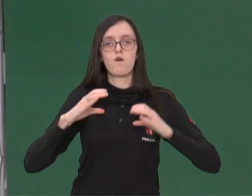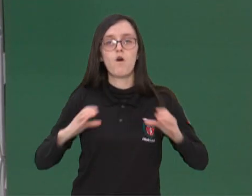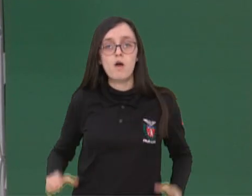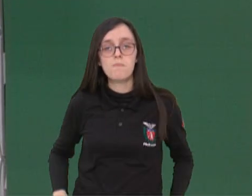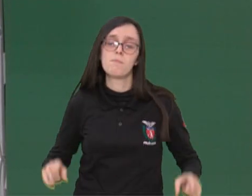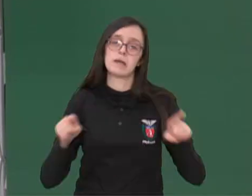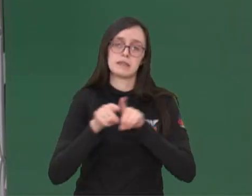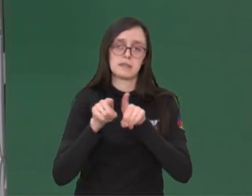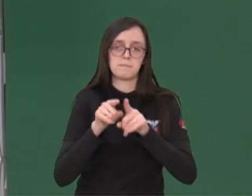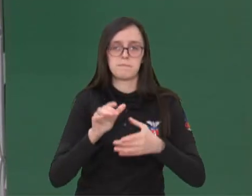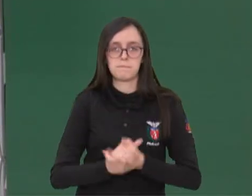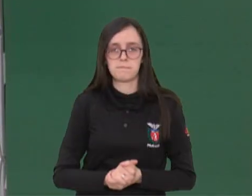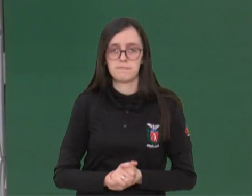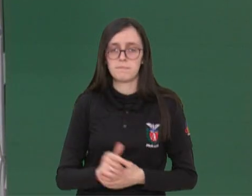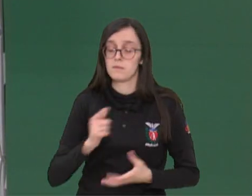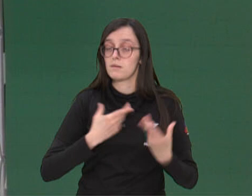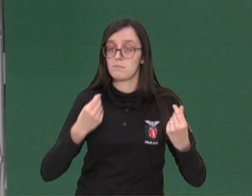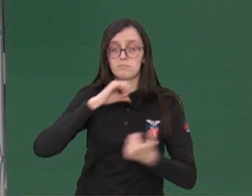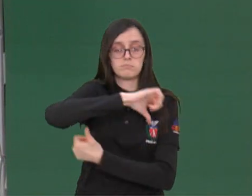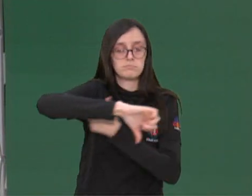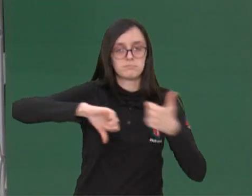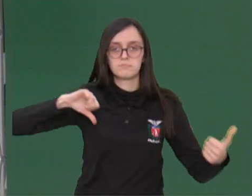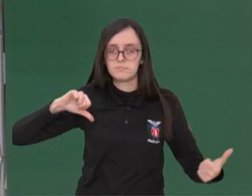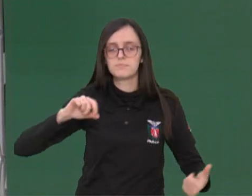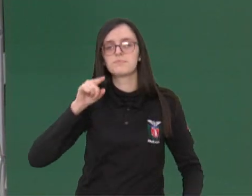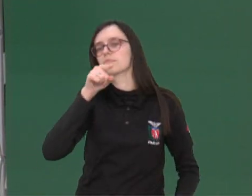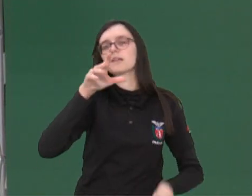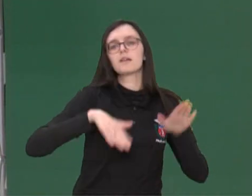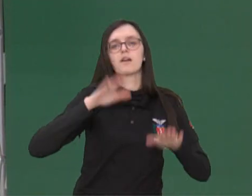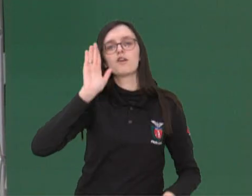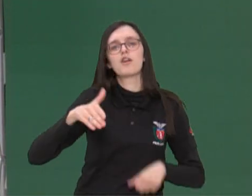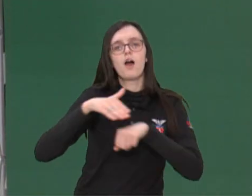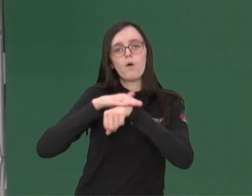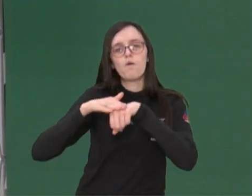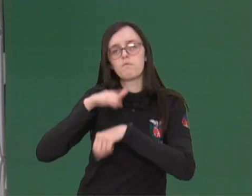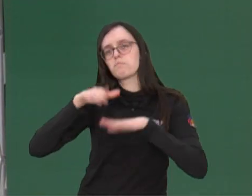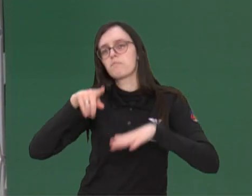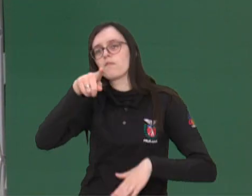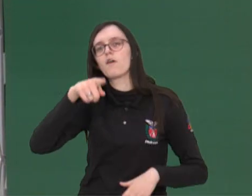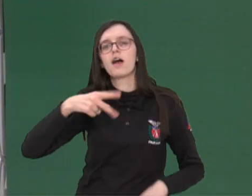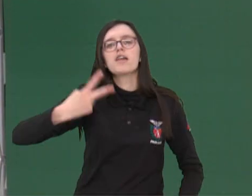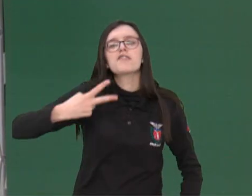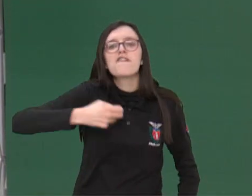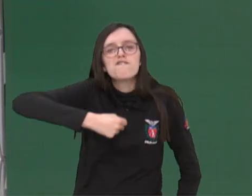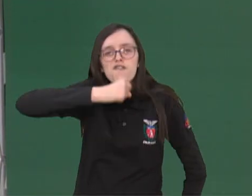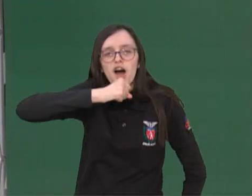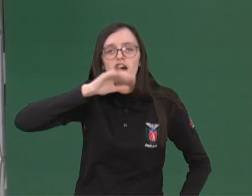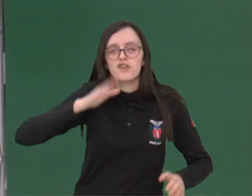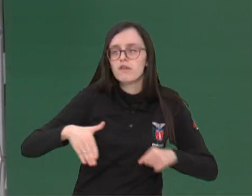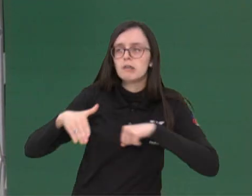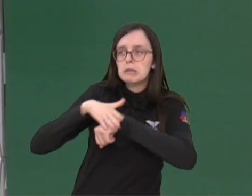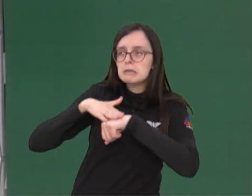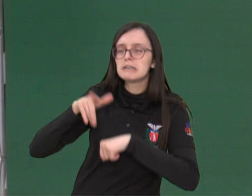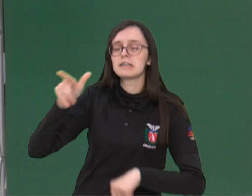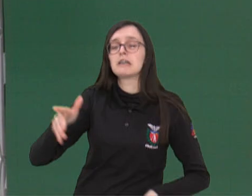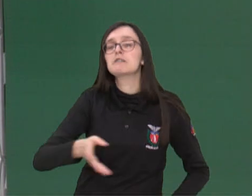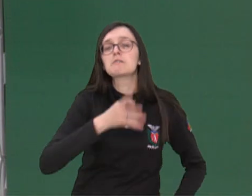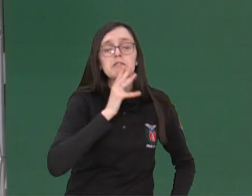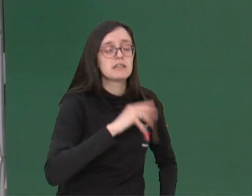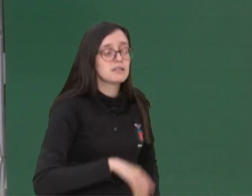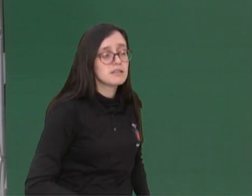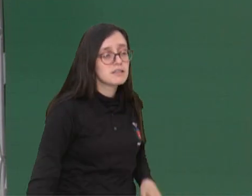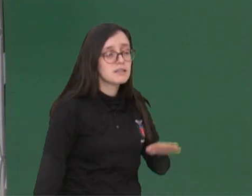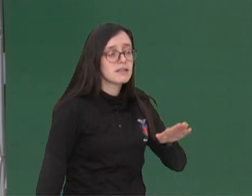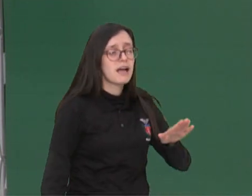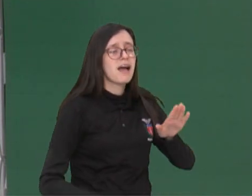comportar teve muita alteração. Você provavelmente já conversou aí com a sua bisavó e ela veio com a famosa frase para